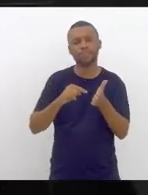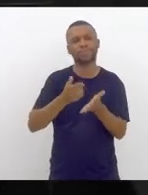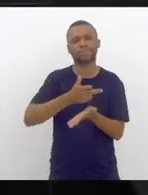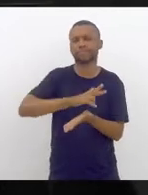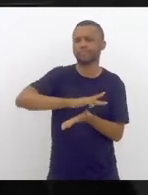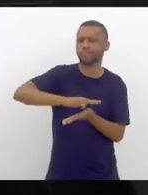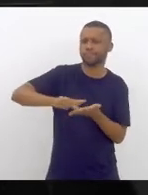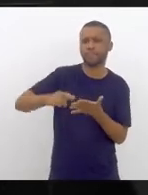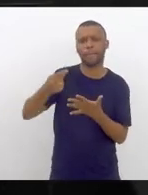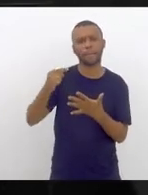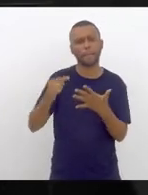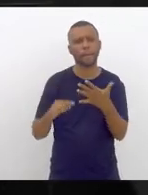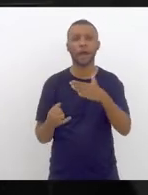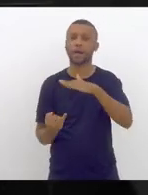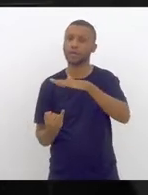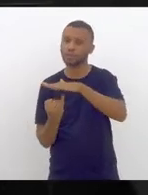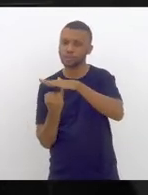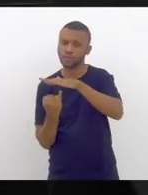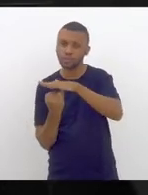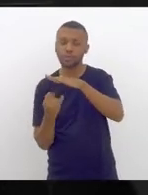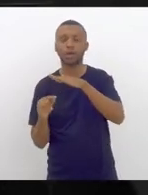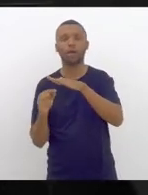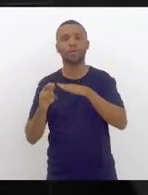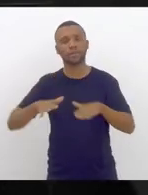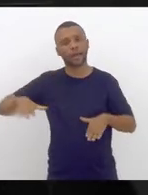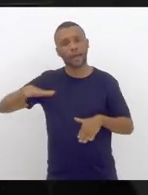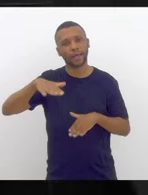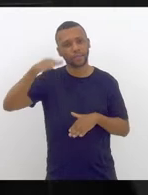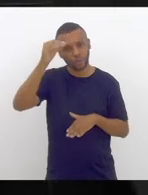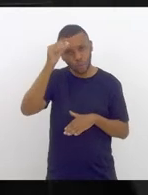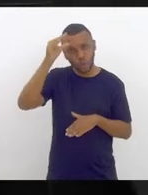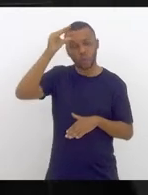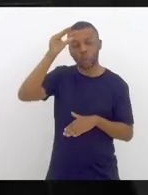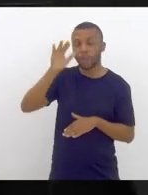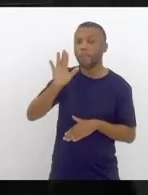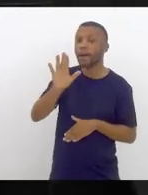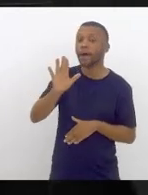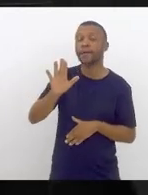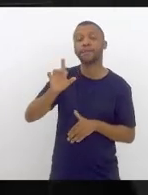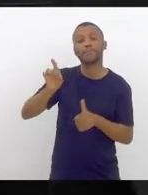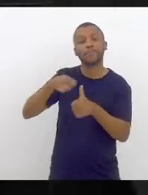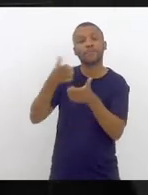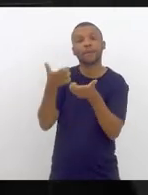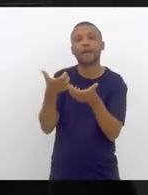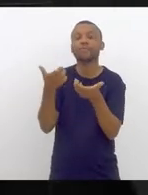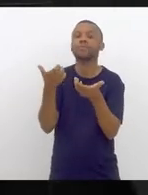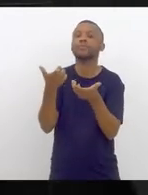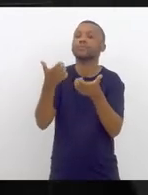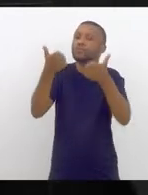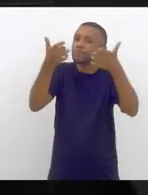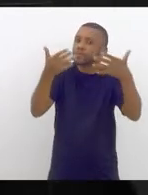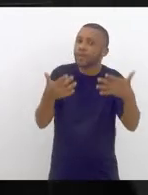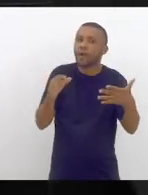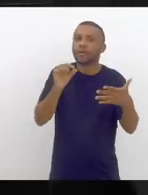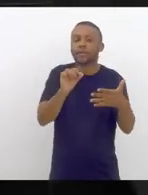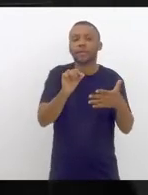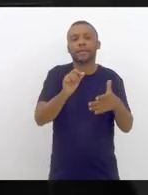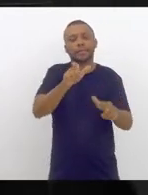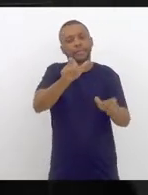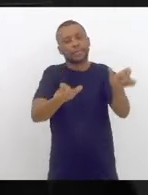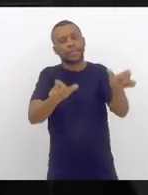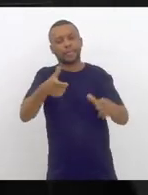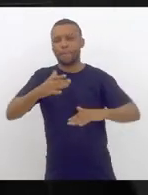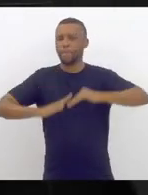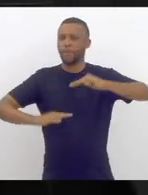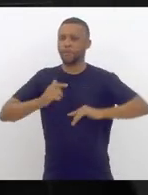documentos de tantas instituições de tantas de tantas áreas do conhecimento mas quero ressaltar singeleza desses homens e dessas